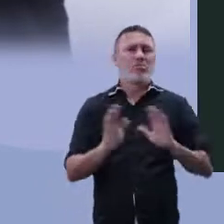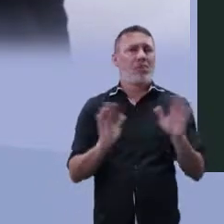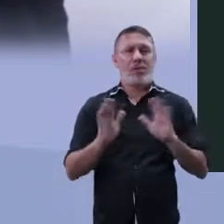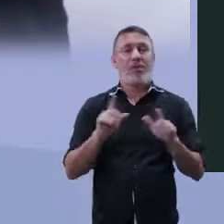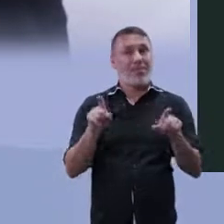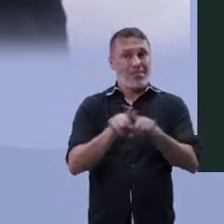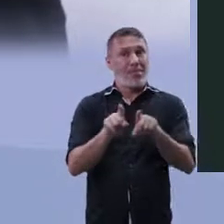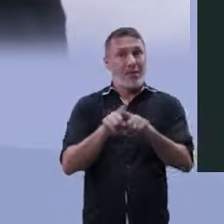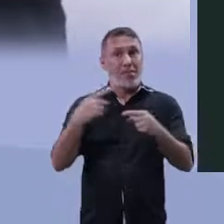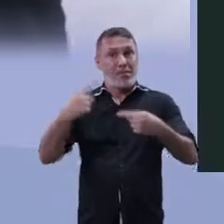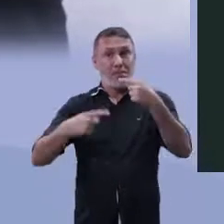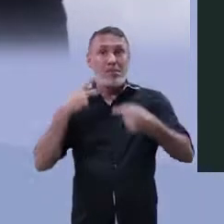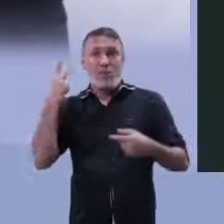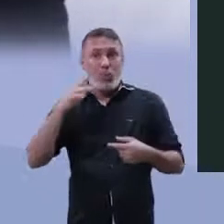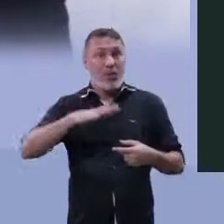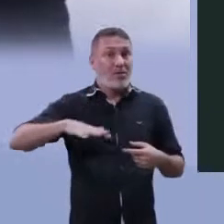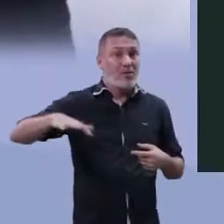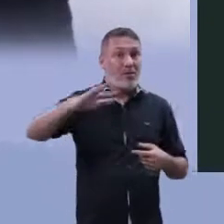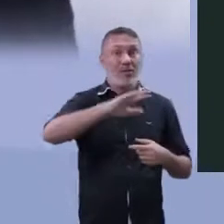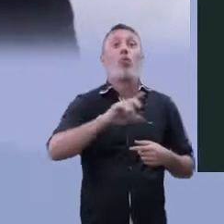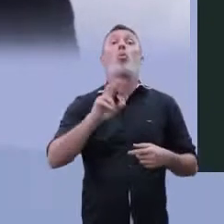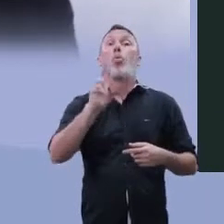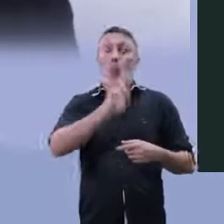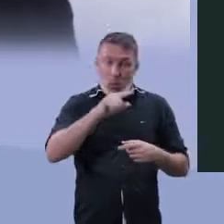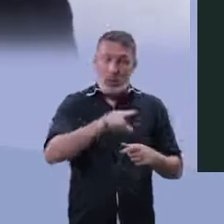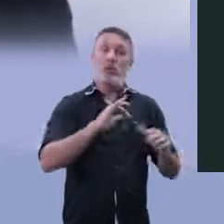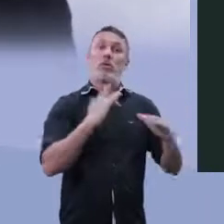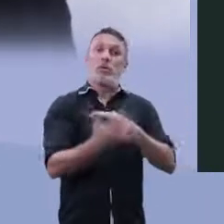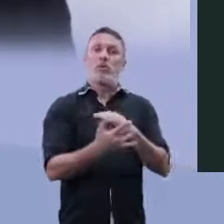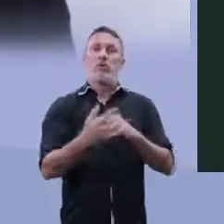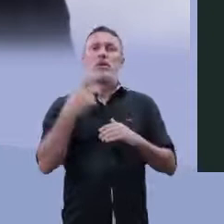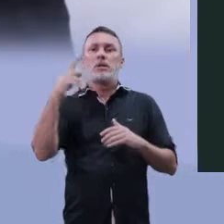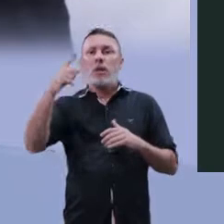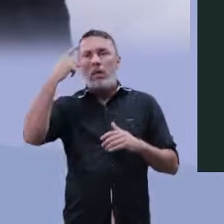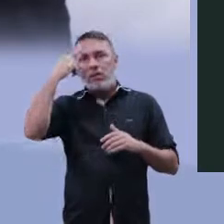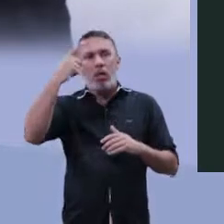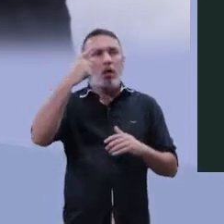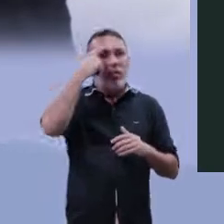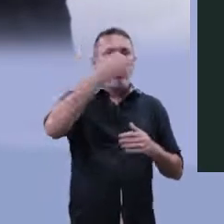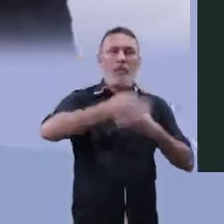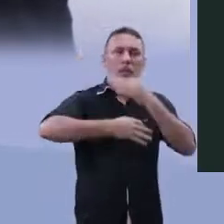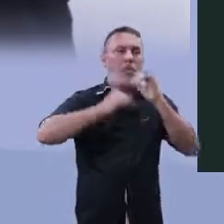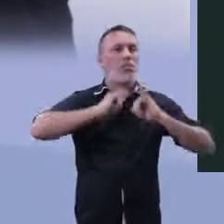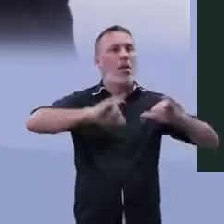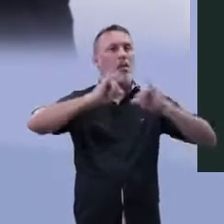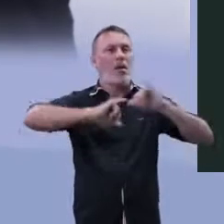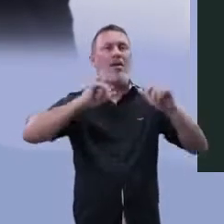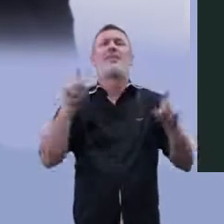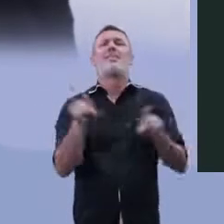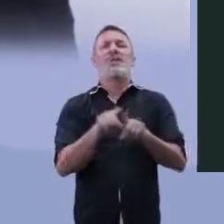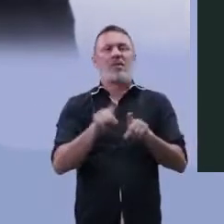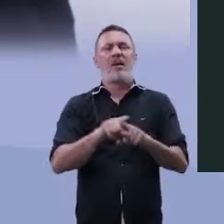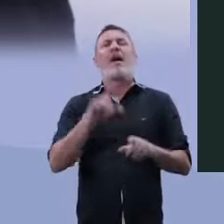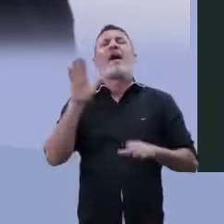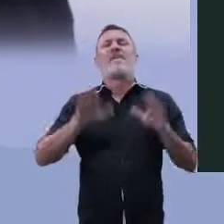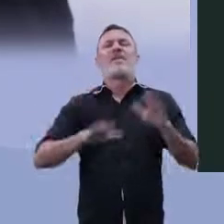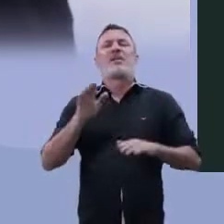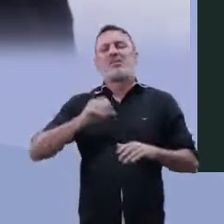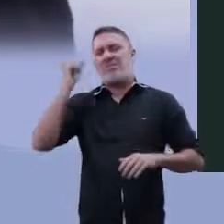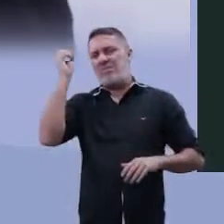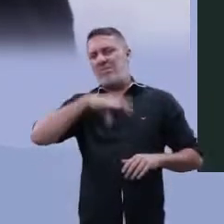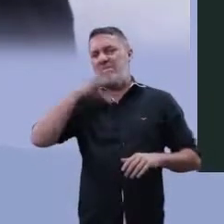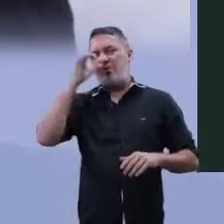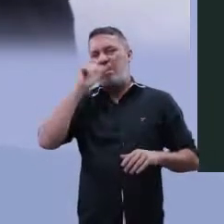daquela ideologia política. Os próprios políticos têm usado e abusado das redes sociais para difundir as suas ideias, inclusive